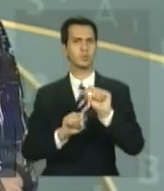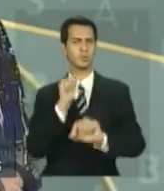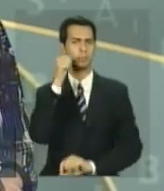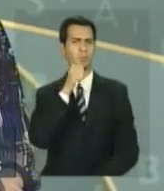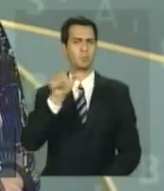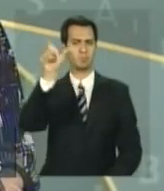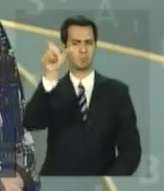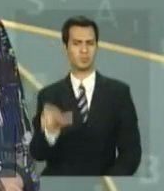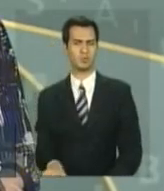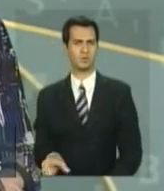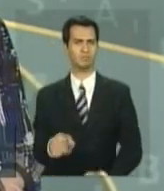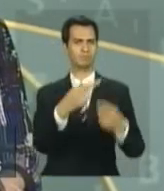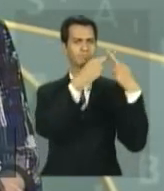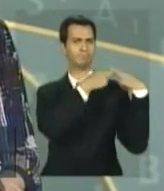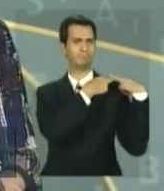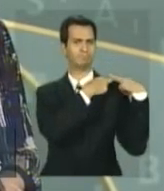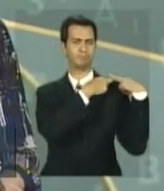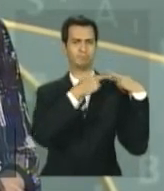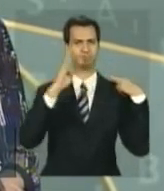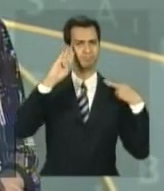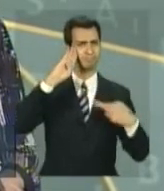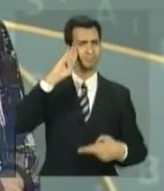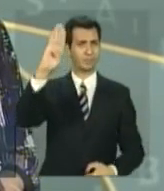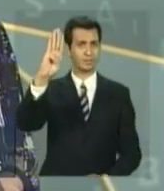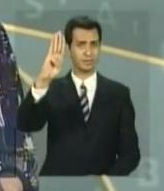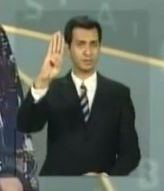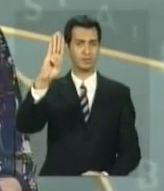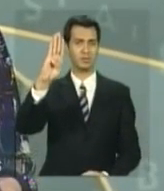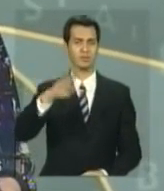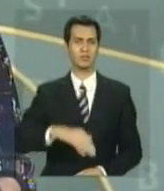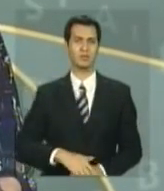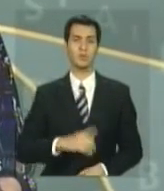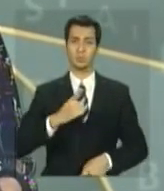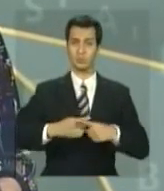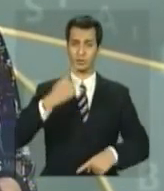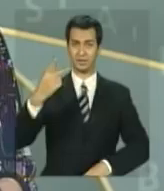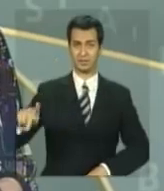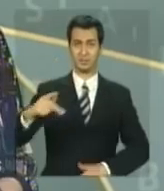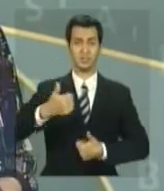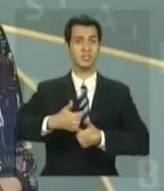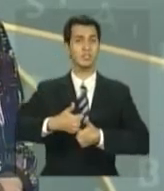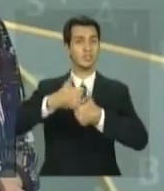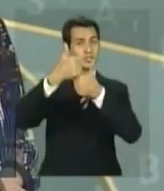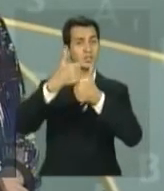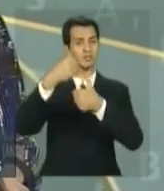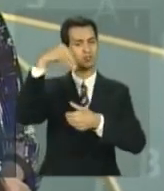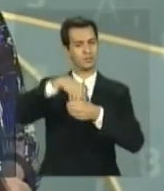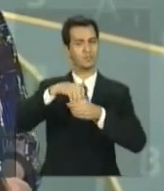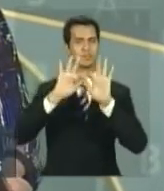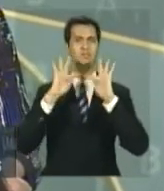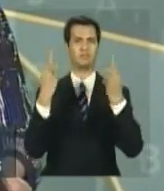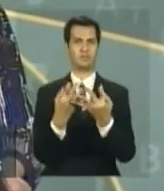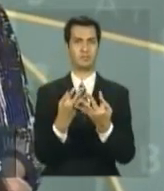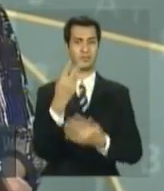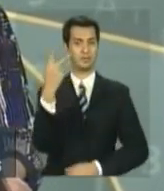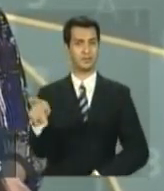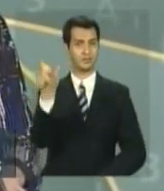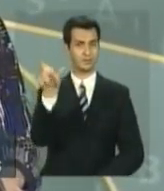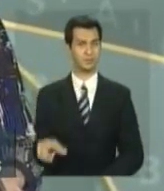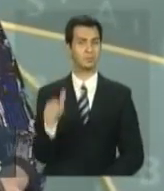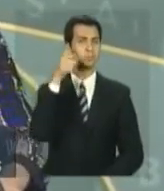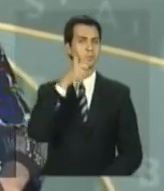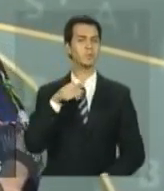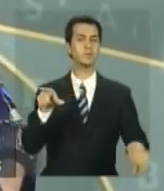papel imprescindível e crescente das mulheres como chefes de família, como provedoras dos lares